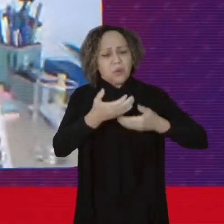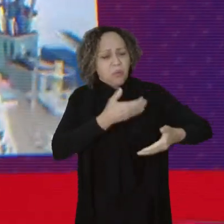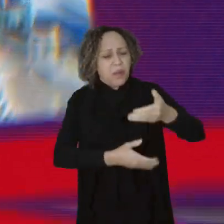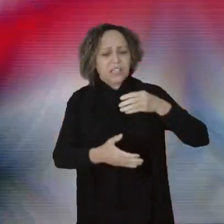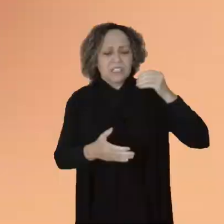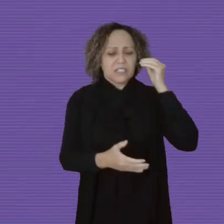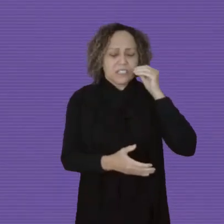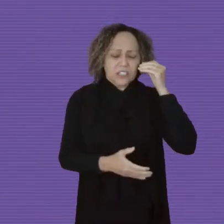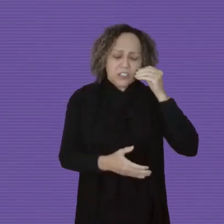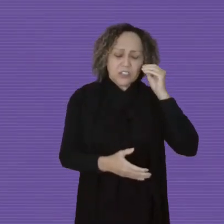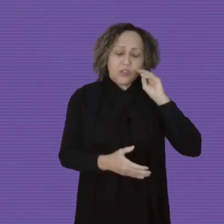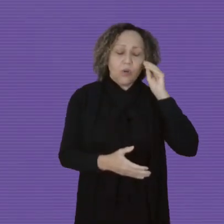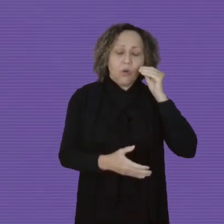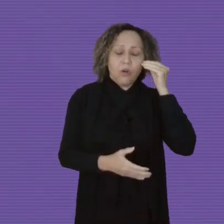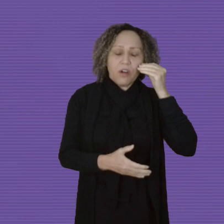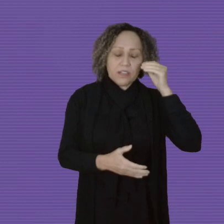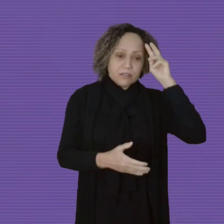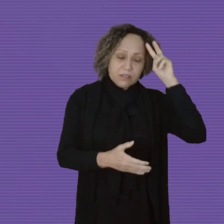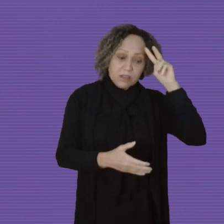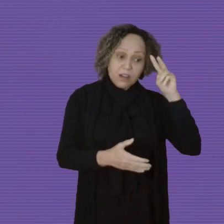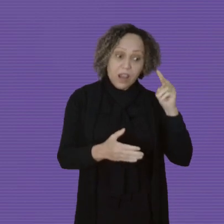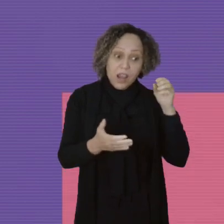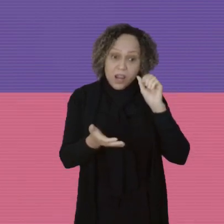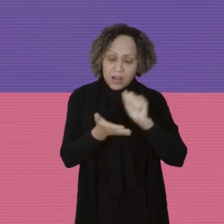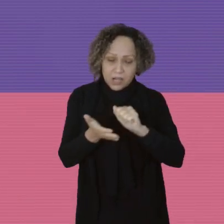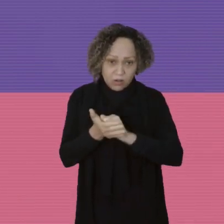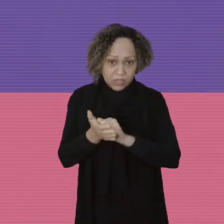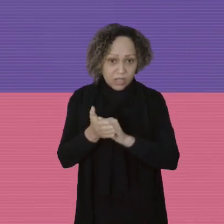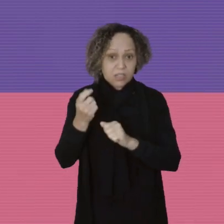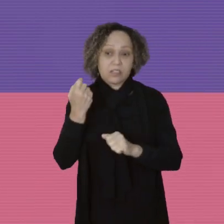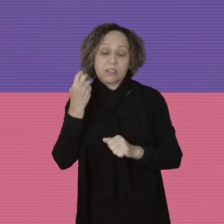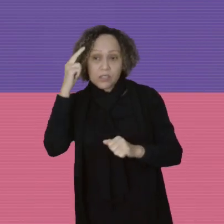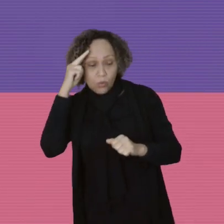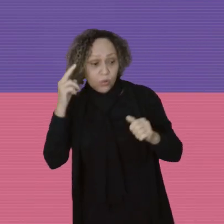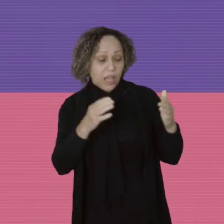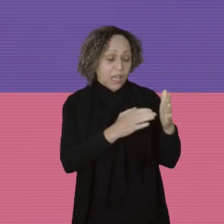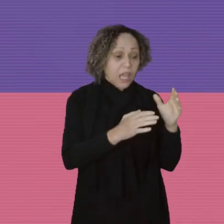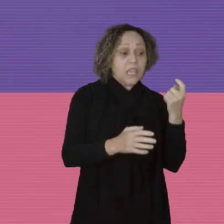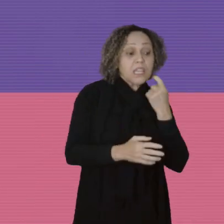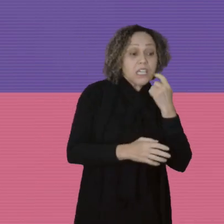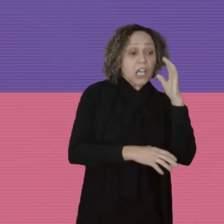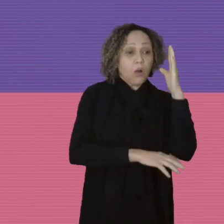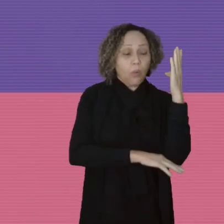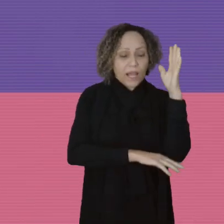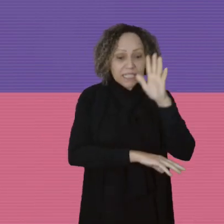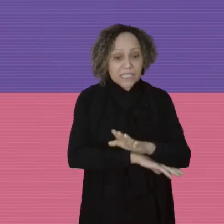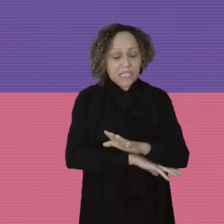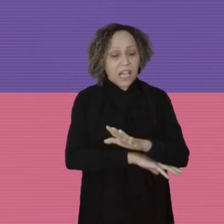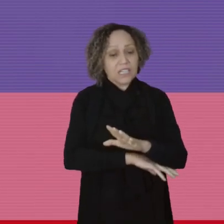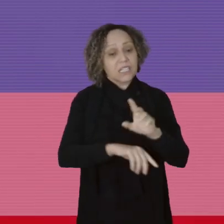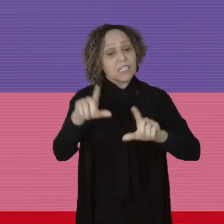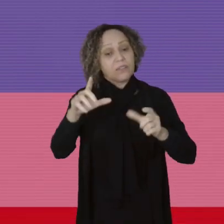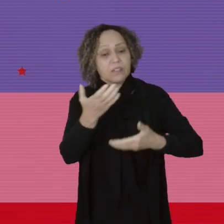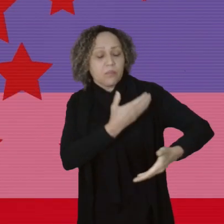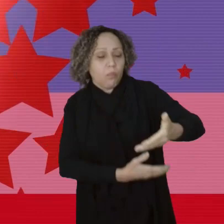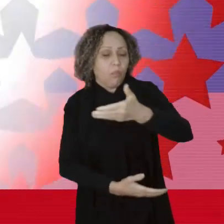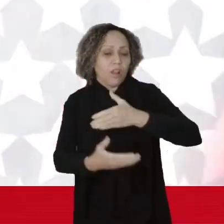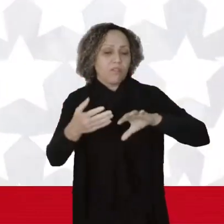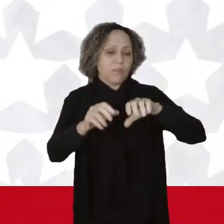gente. Então anota aí, de segunda a sexta-feira, a partir das 4 da tarde, tem TV Elas por Elas Formação na TVPT.